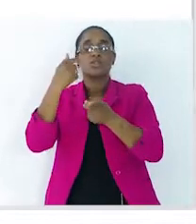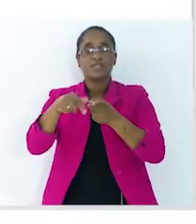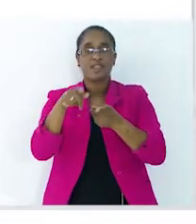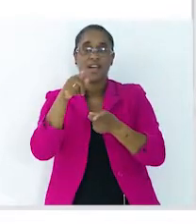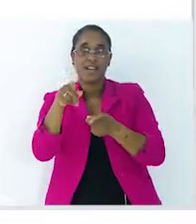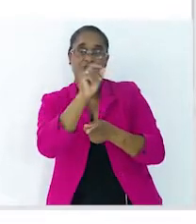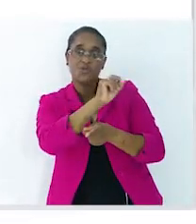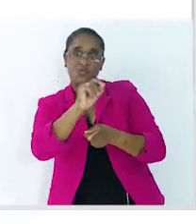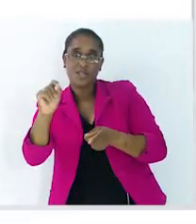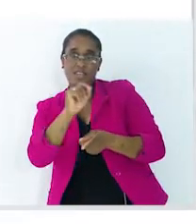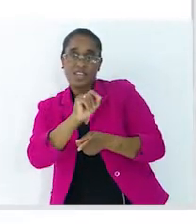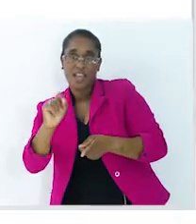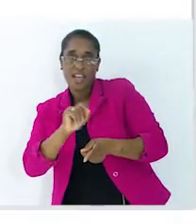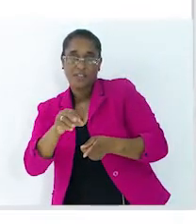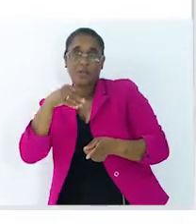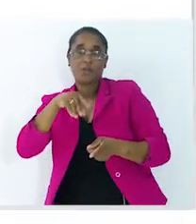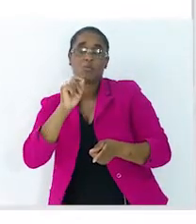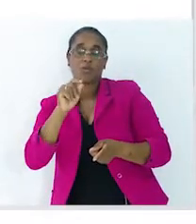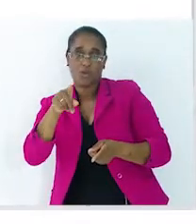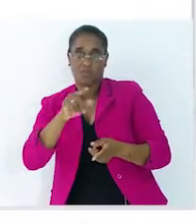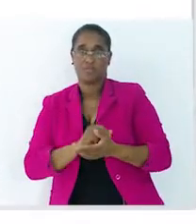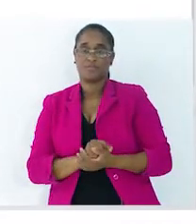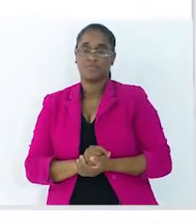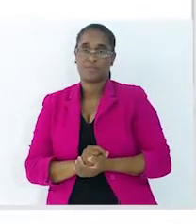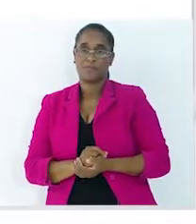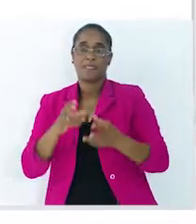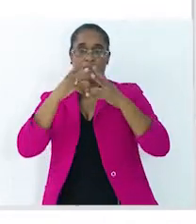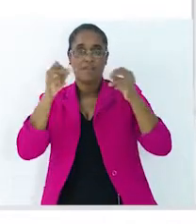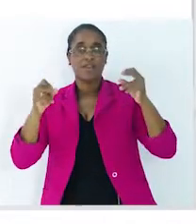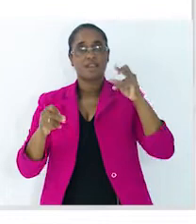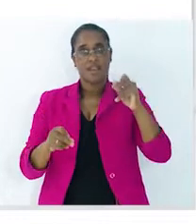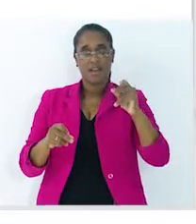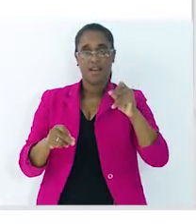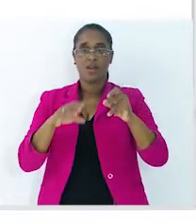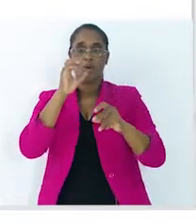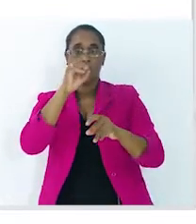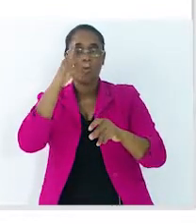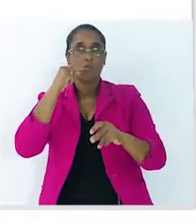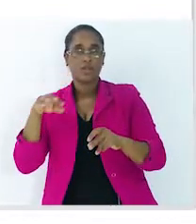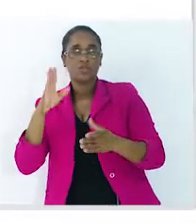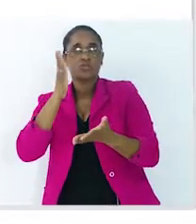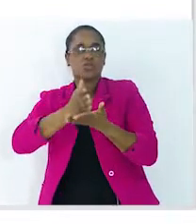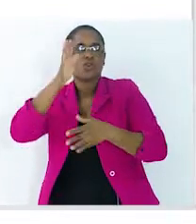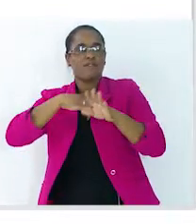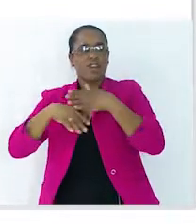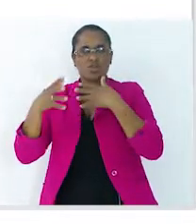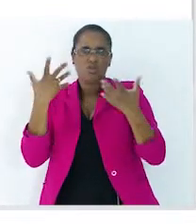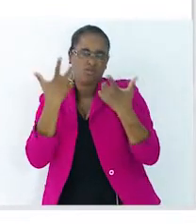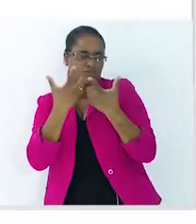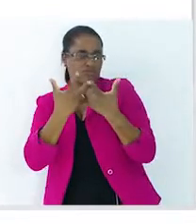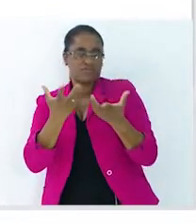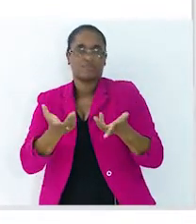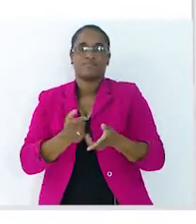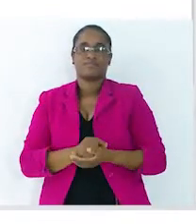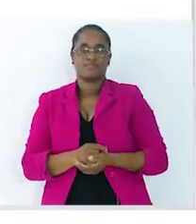destacado, o que está sublinhado, pelo pronome correspondente. Frase A. O menino só faz confusões.